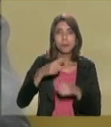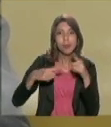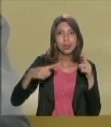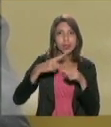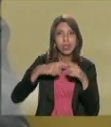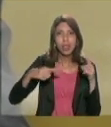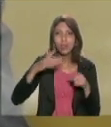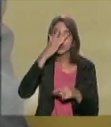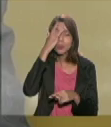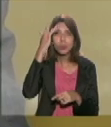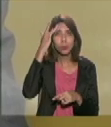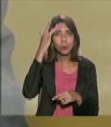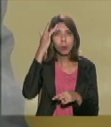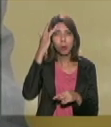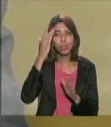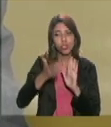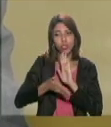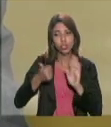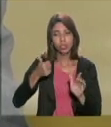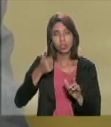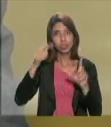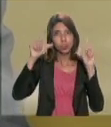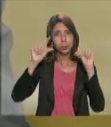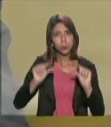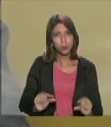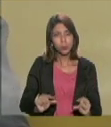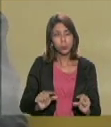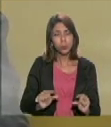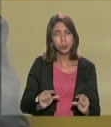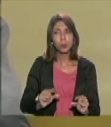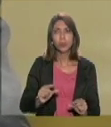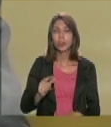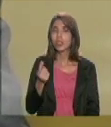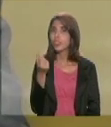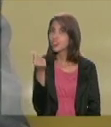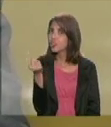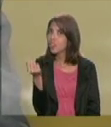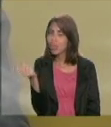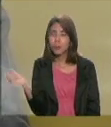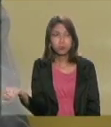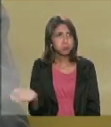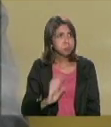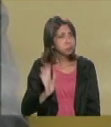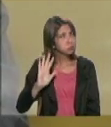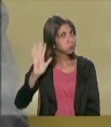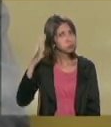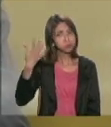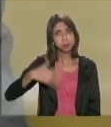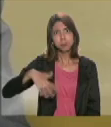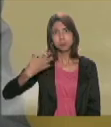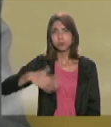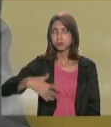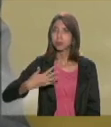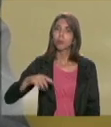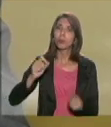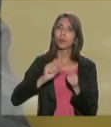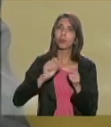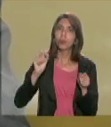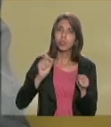tirou a metade do público do Maracanã. Se gastou uma fortuna